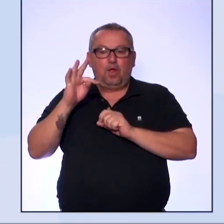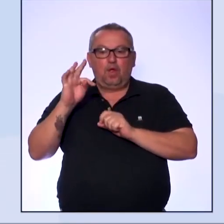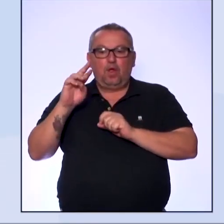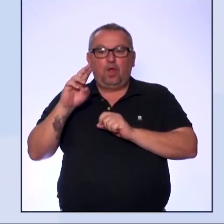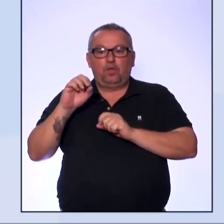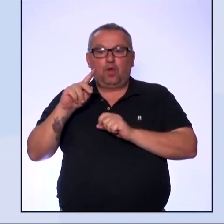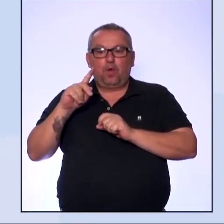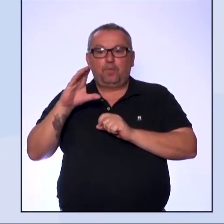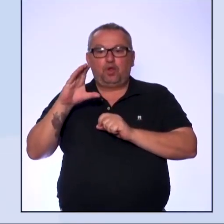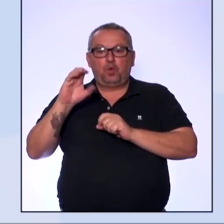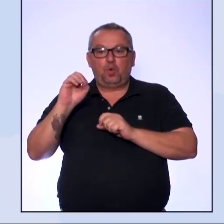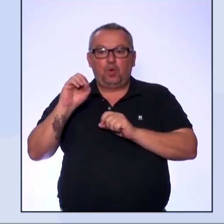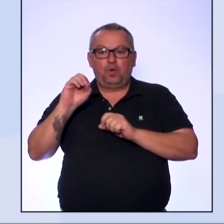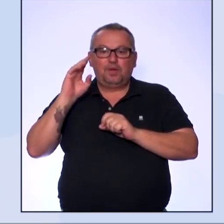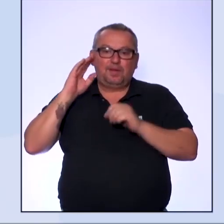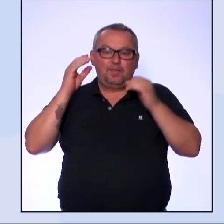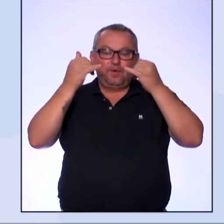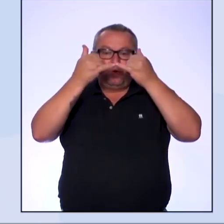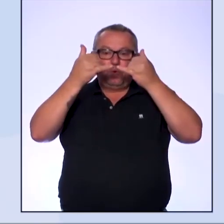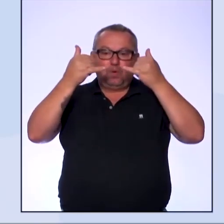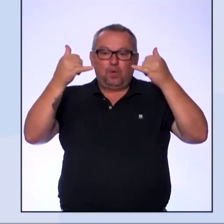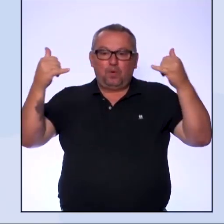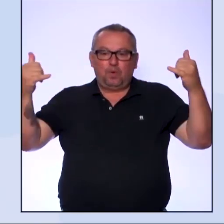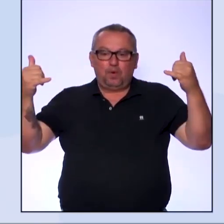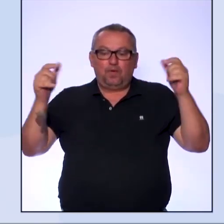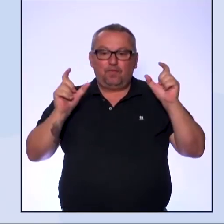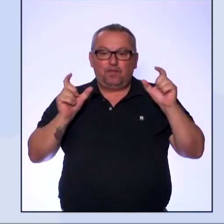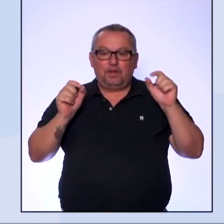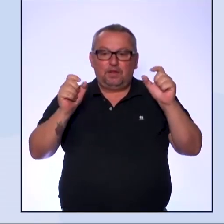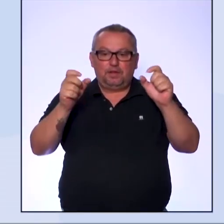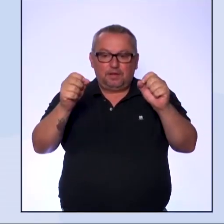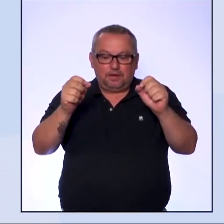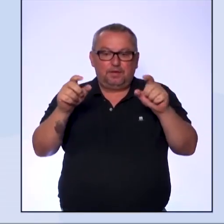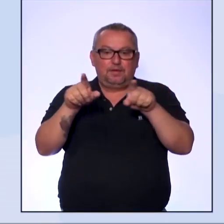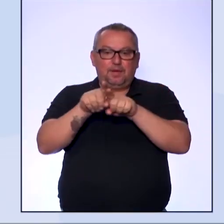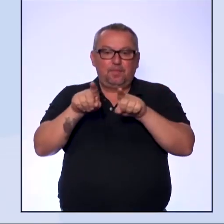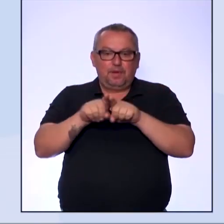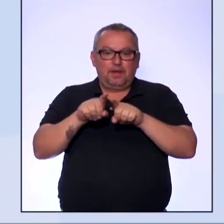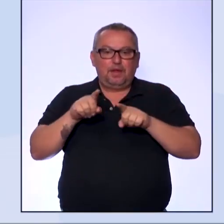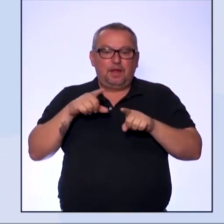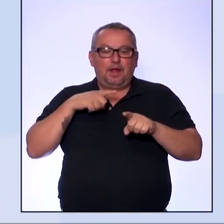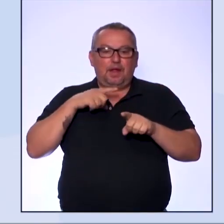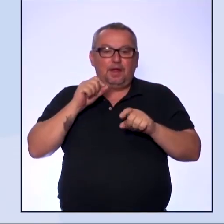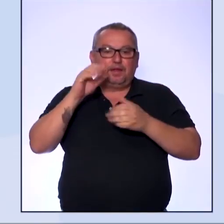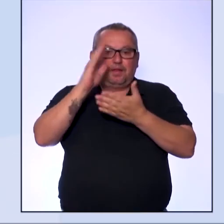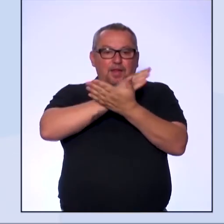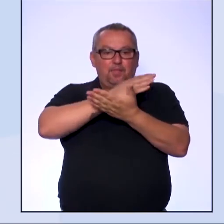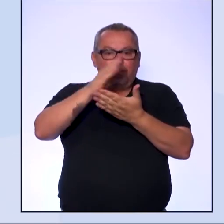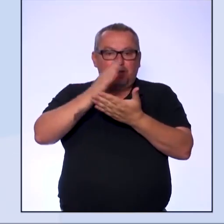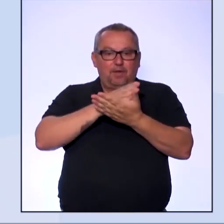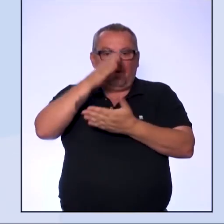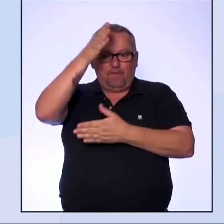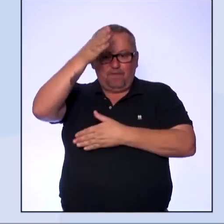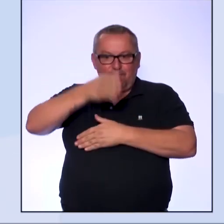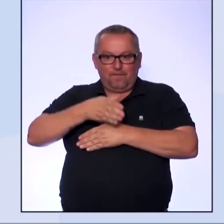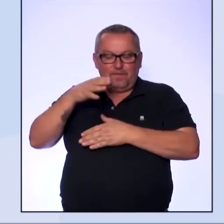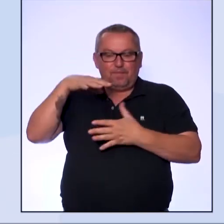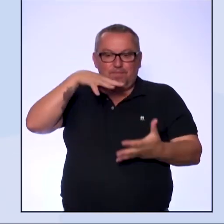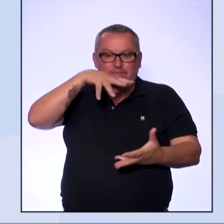trópicos. Né? O trópico de Câncer, ele separa, né, uma região da outra, né, uma